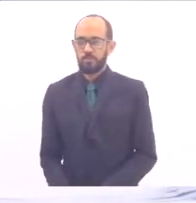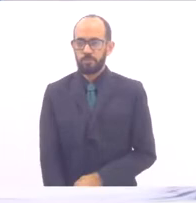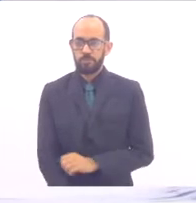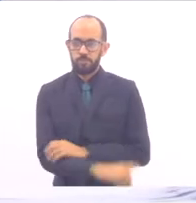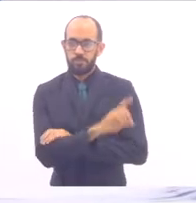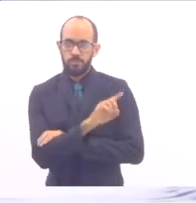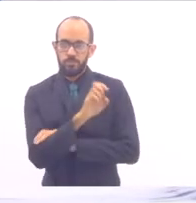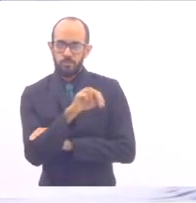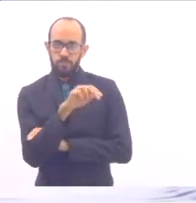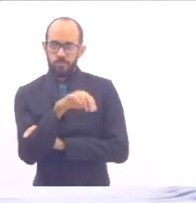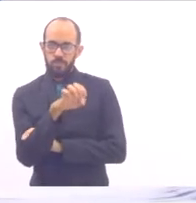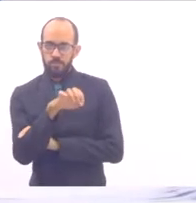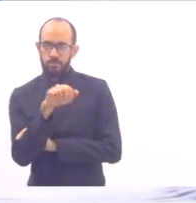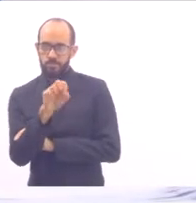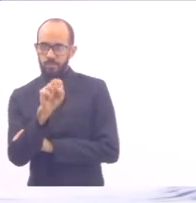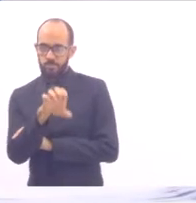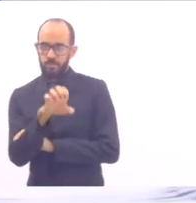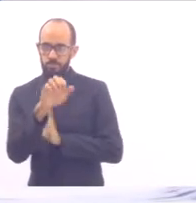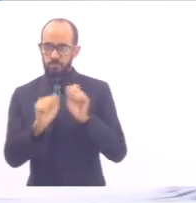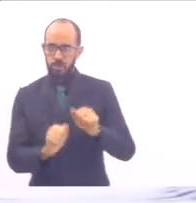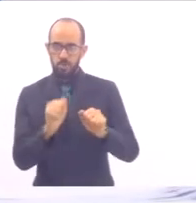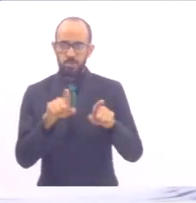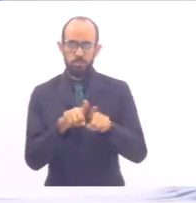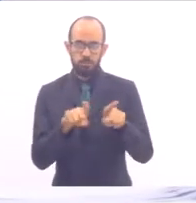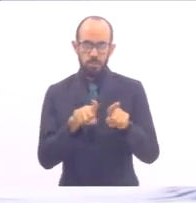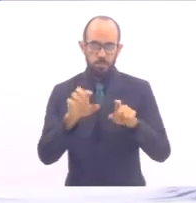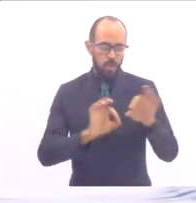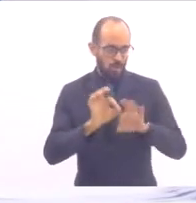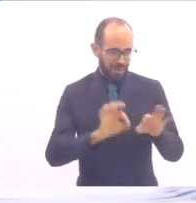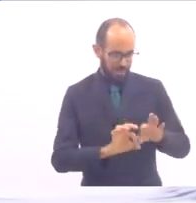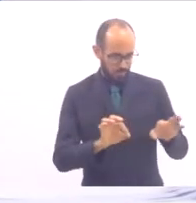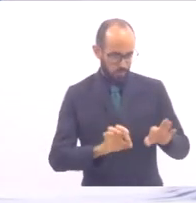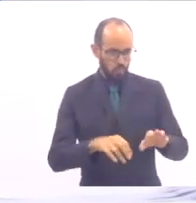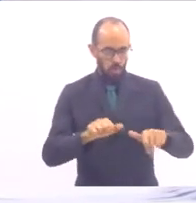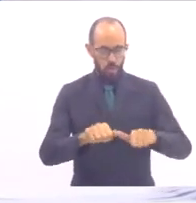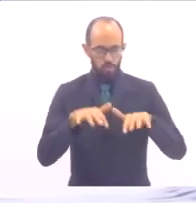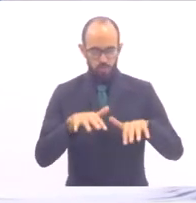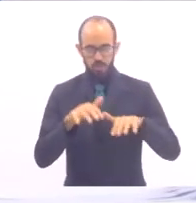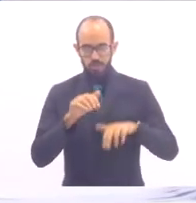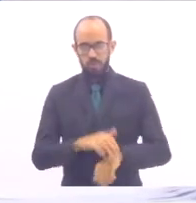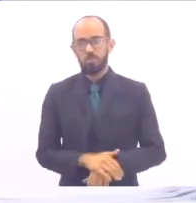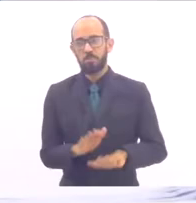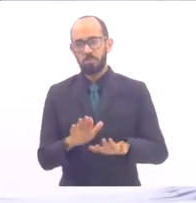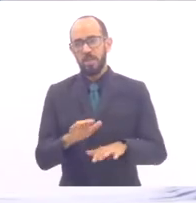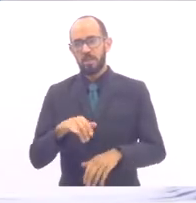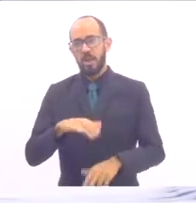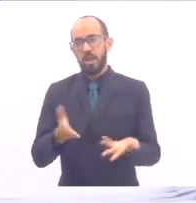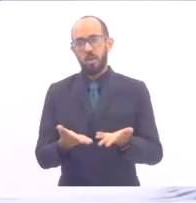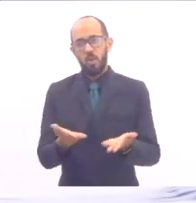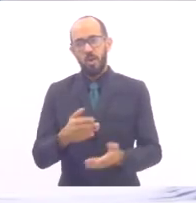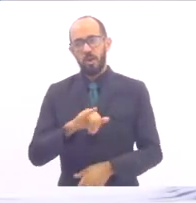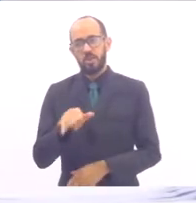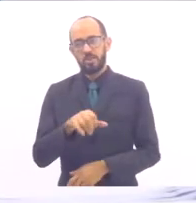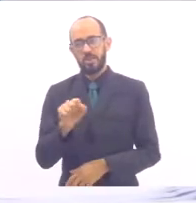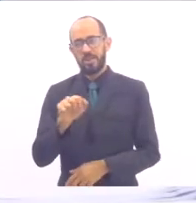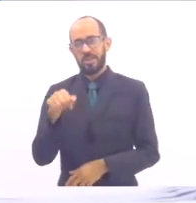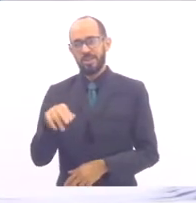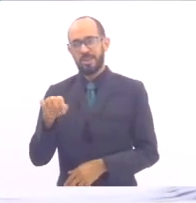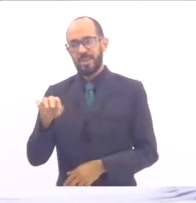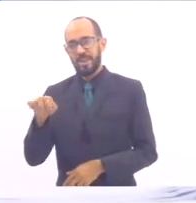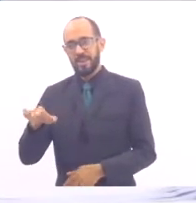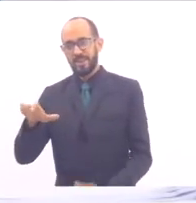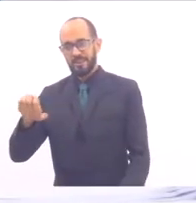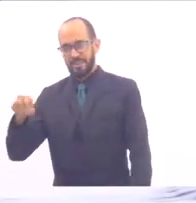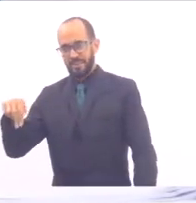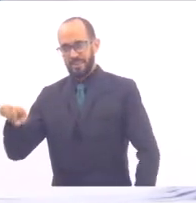pode interromper também, porque ela foi quem mais organizou essa audiência. Mas ouçamos, doutora Jaqueline das Ceias. Vou tentar